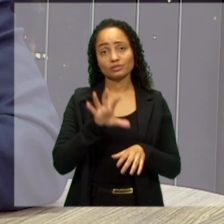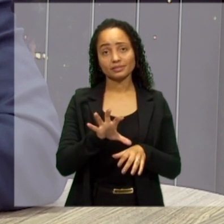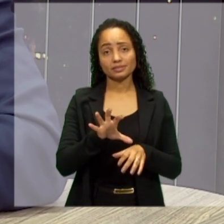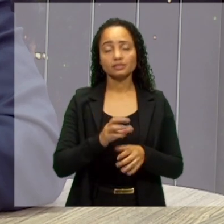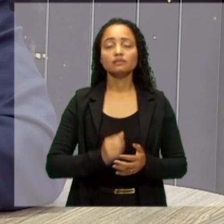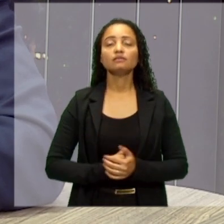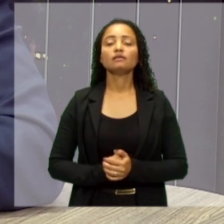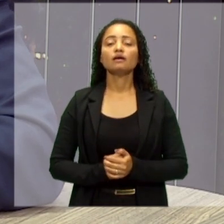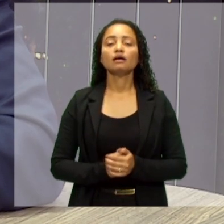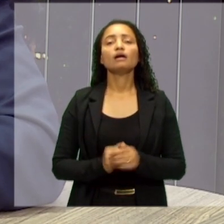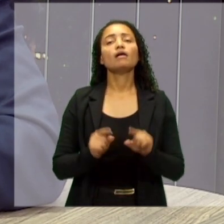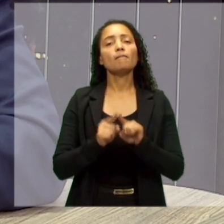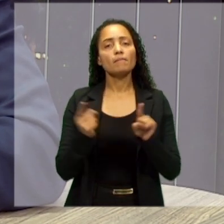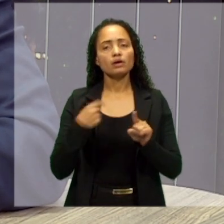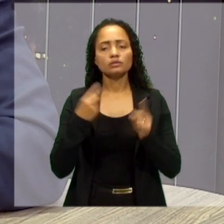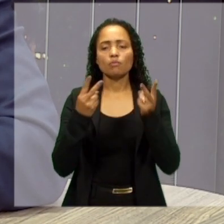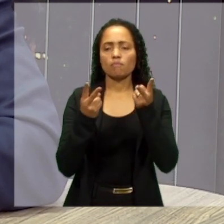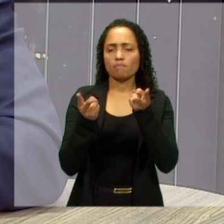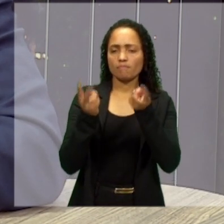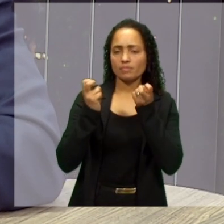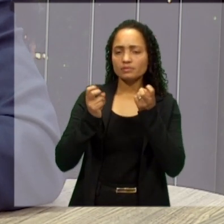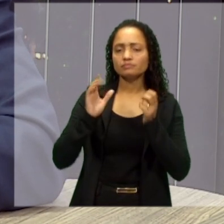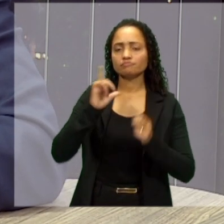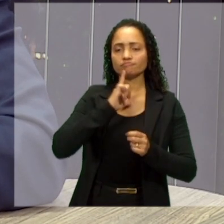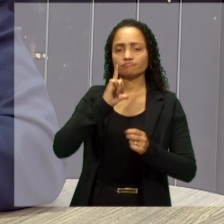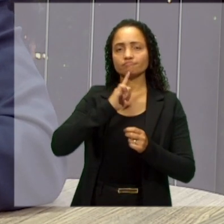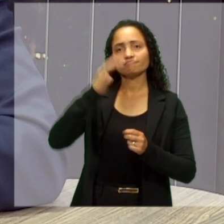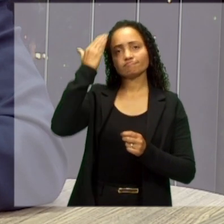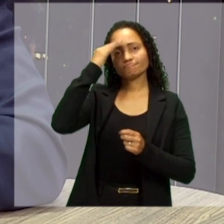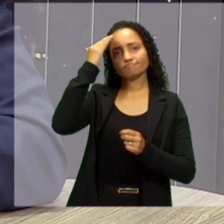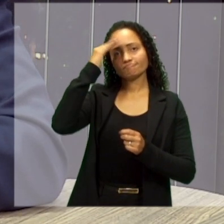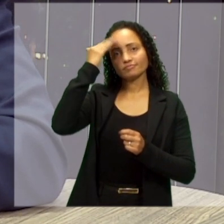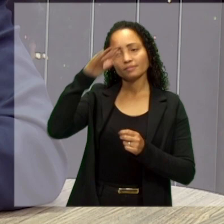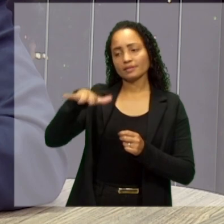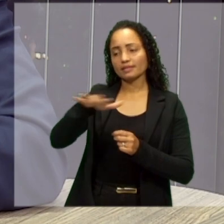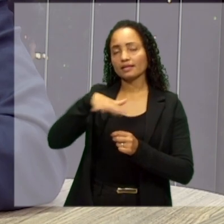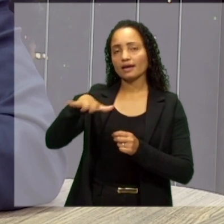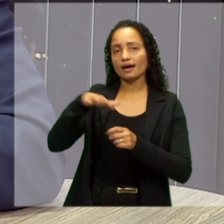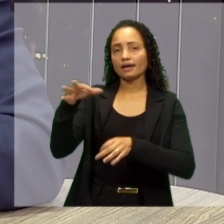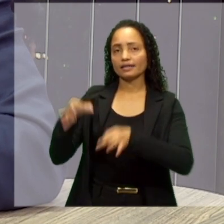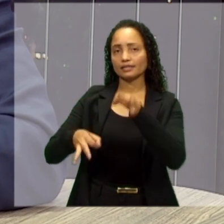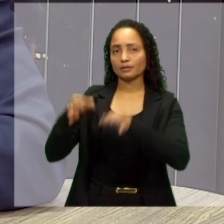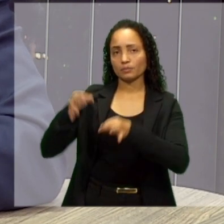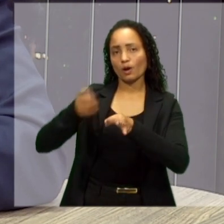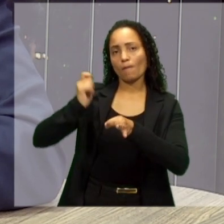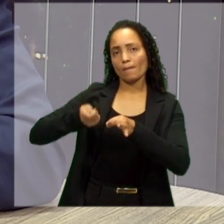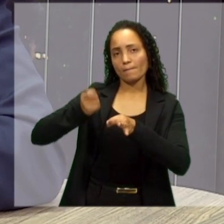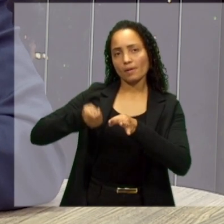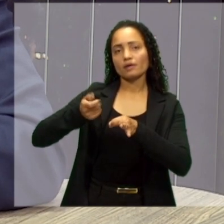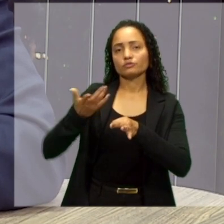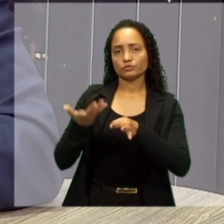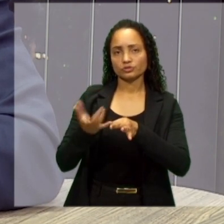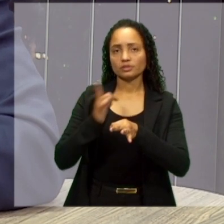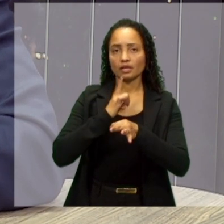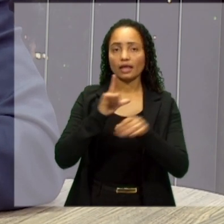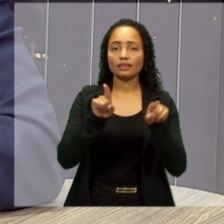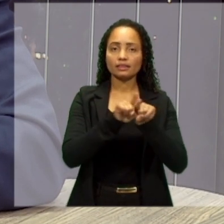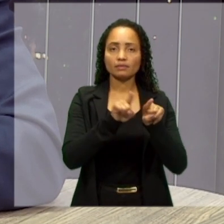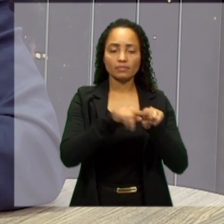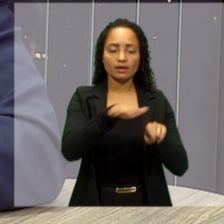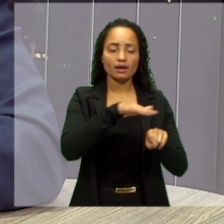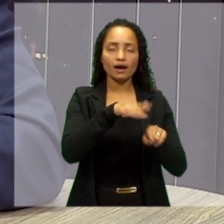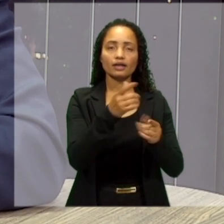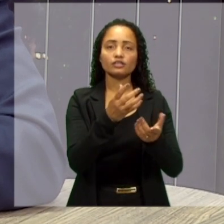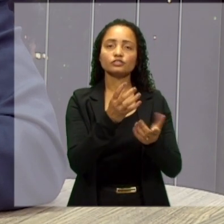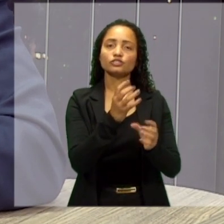há um entendimento por parte do Tribunal de Justiça, por parte também, especialmente do Tribunal de Contas do Estado de Santa Catarina.